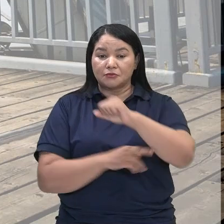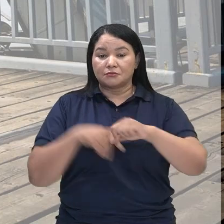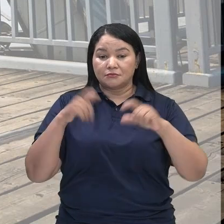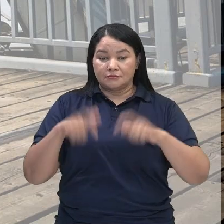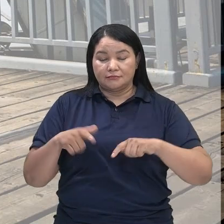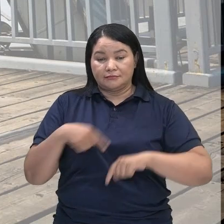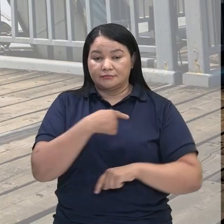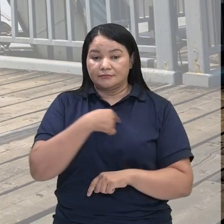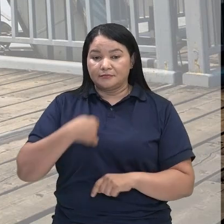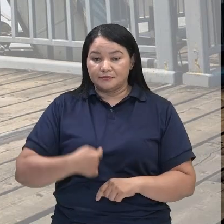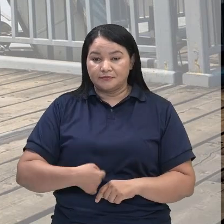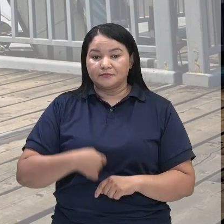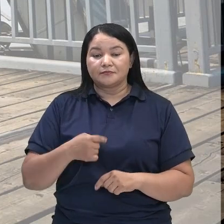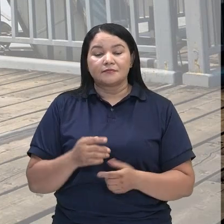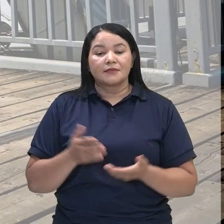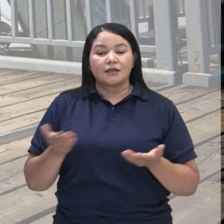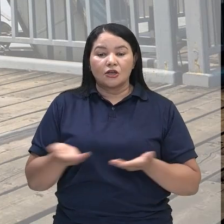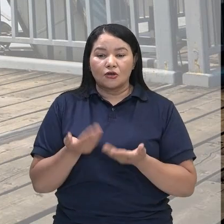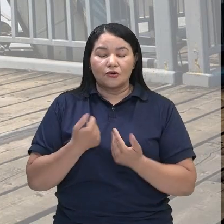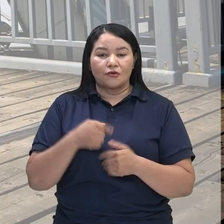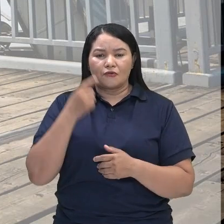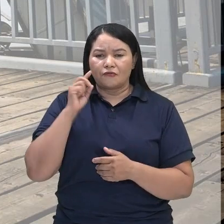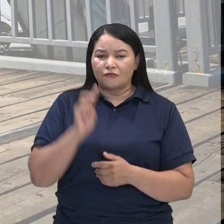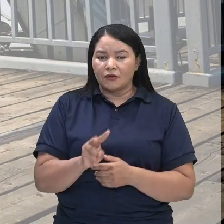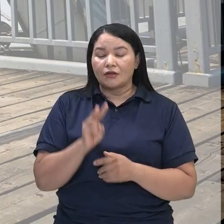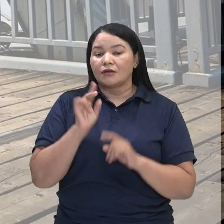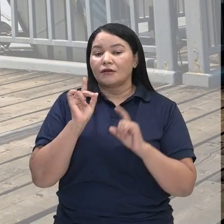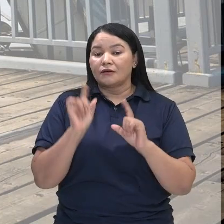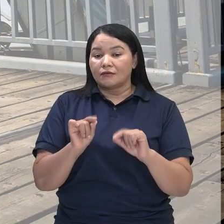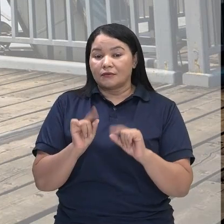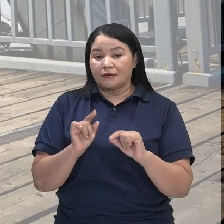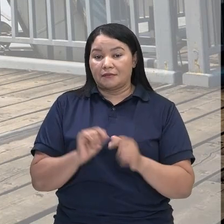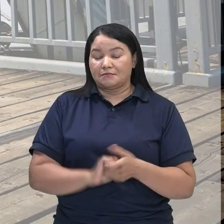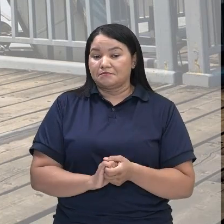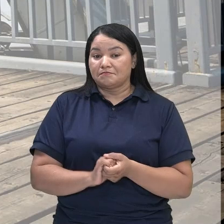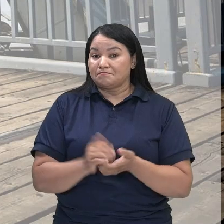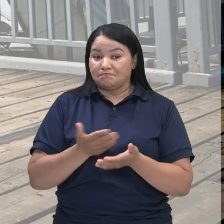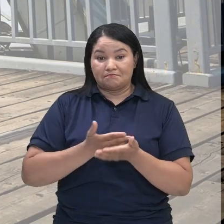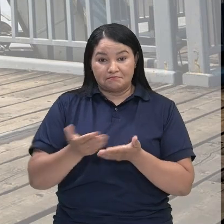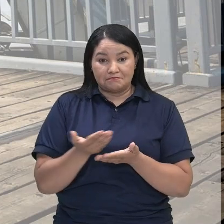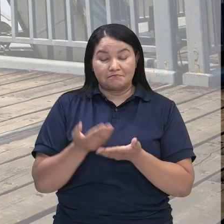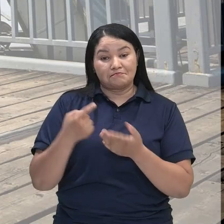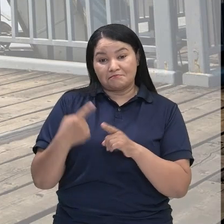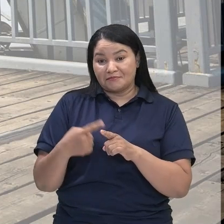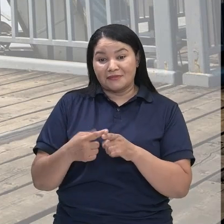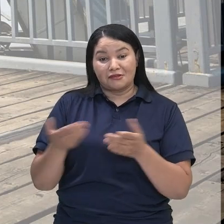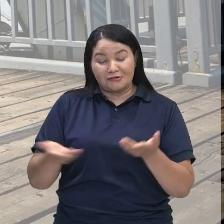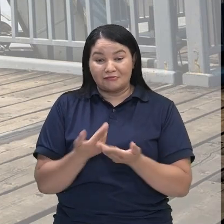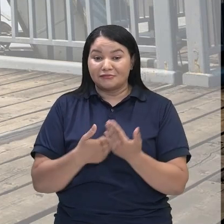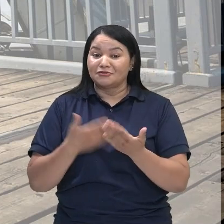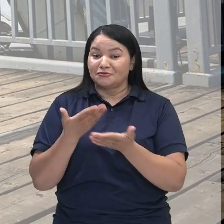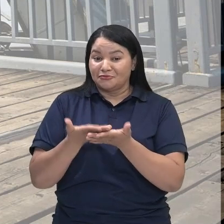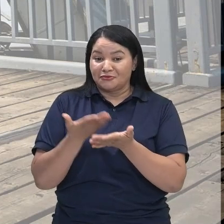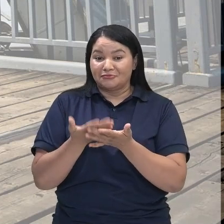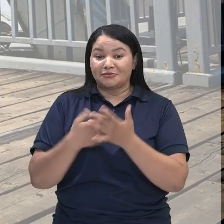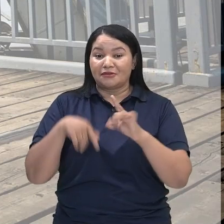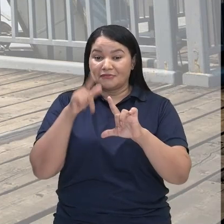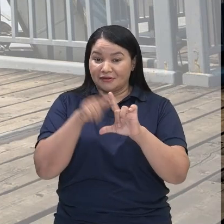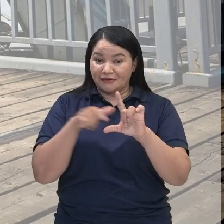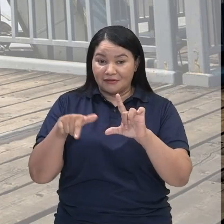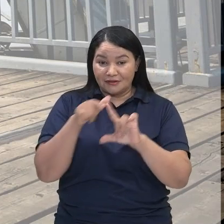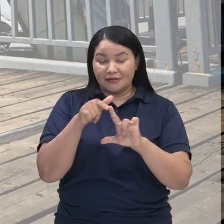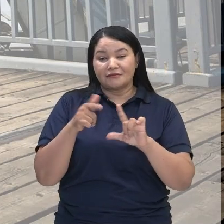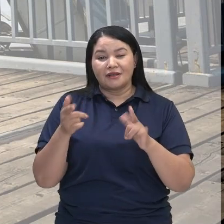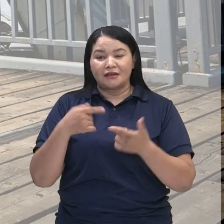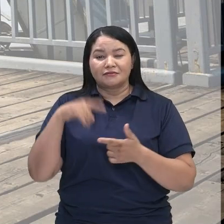China. Propositalmente, nós vamos começar aqui porque nós vamos aí estudar triângulo de uma forma no nosso dia a dia